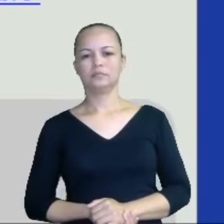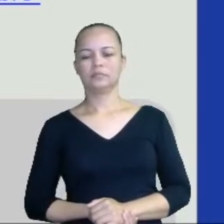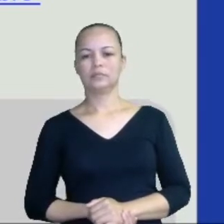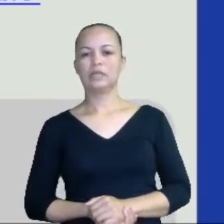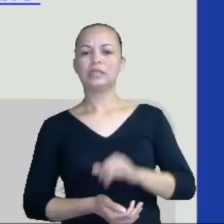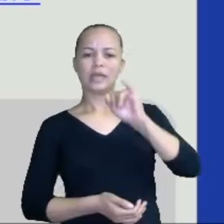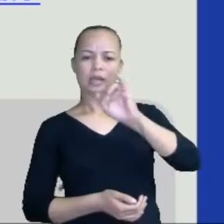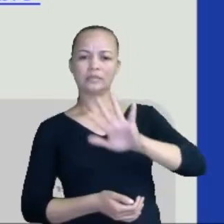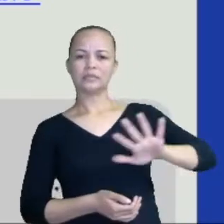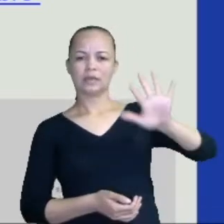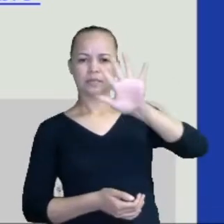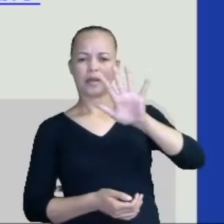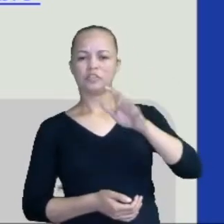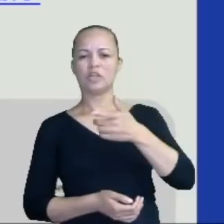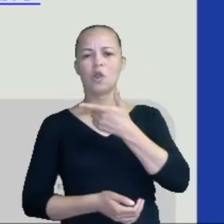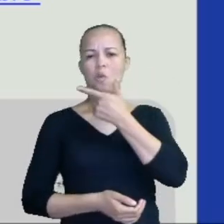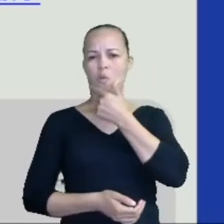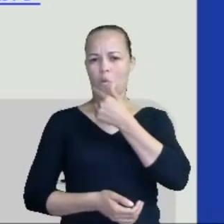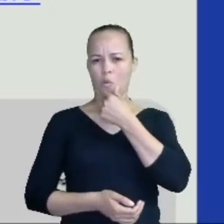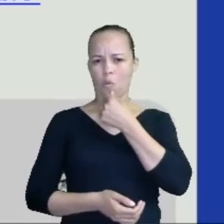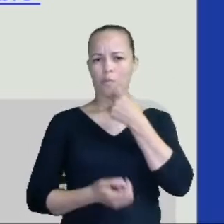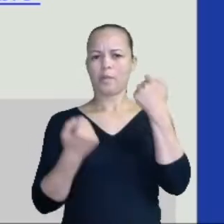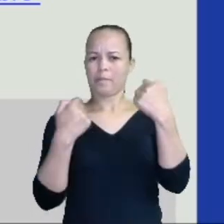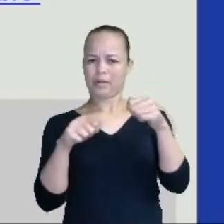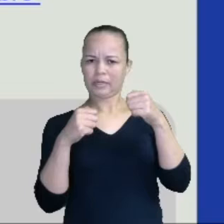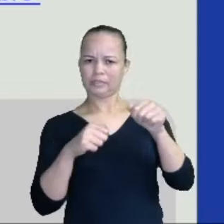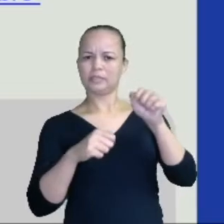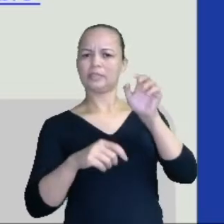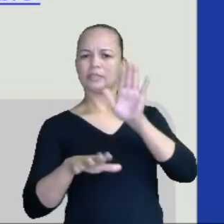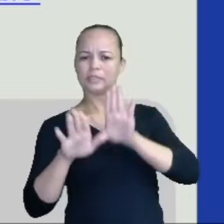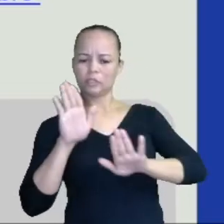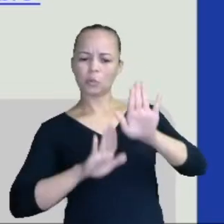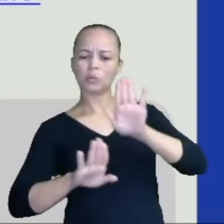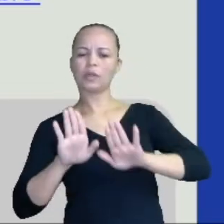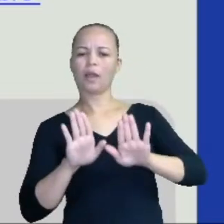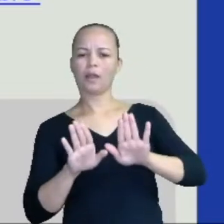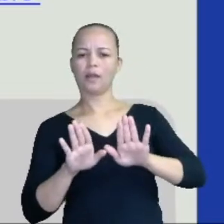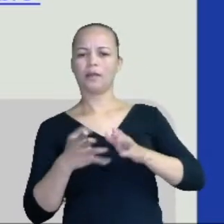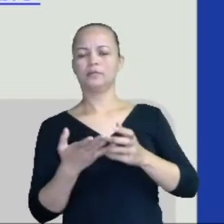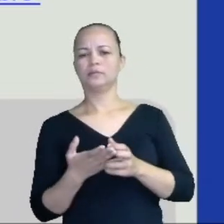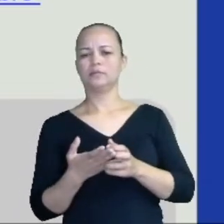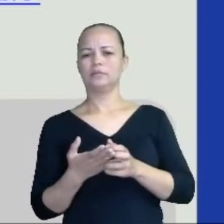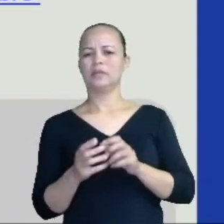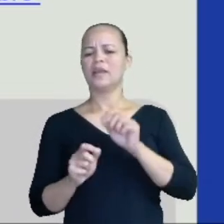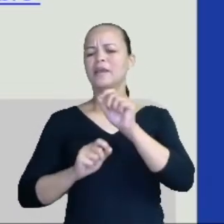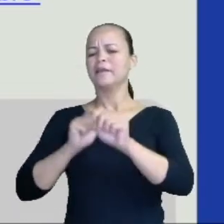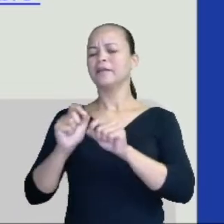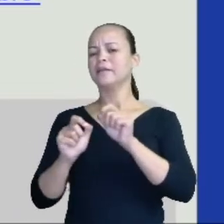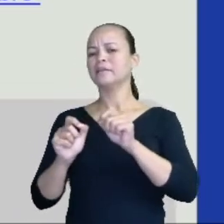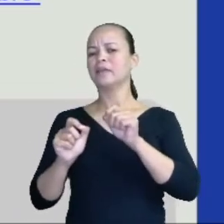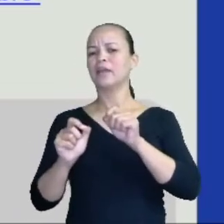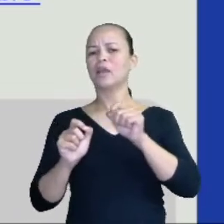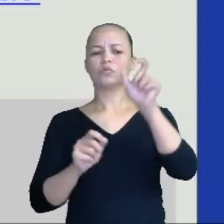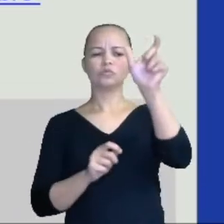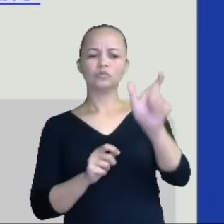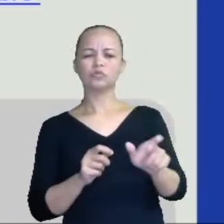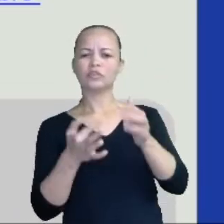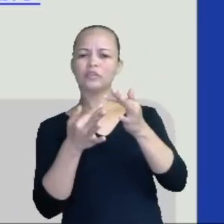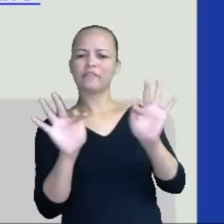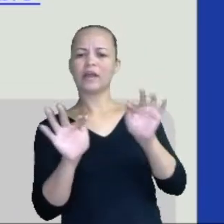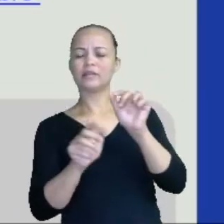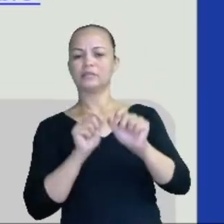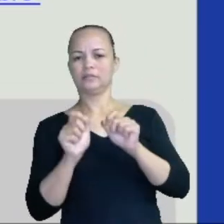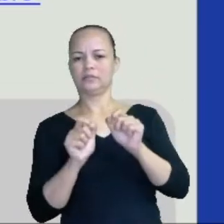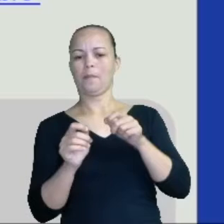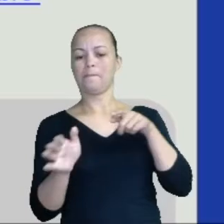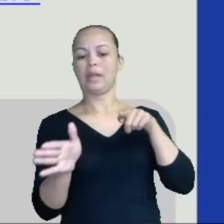Nessa imagem, homem também precisa se cuidar. Quem é o sujeito dessa frase? Para eu encontrar o sujeito dessa frase, eu vou